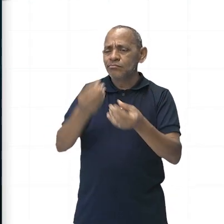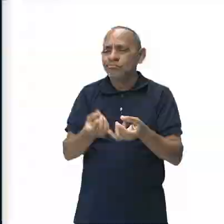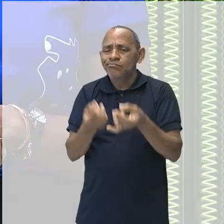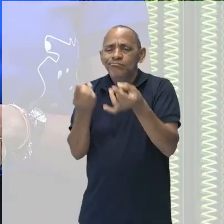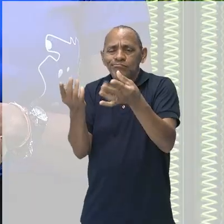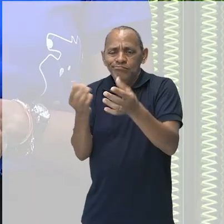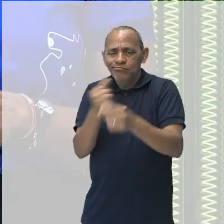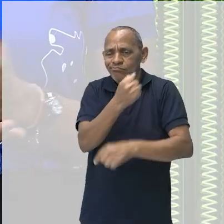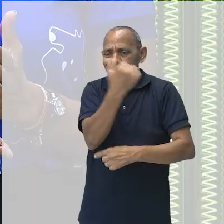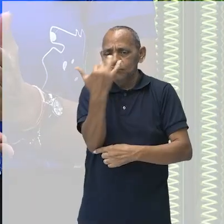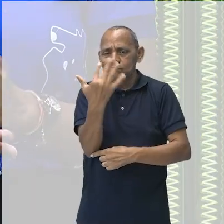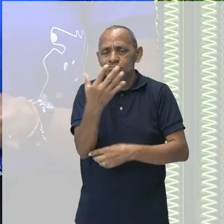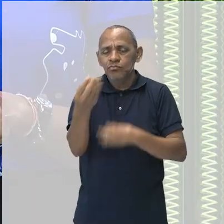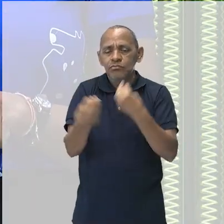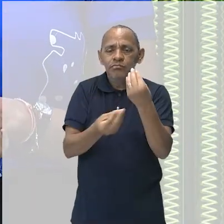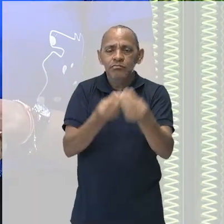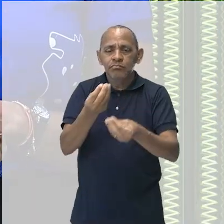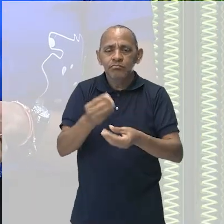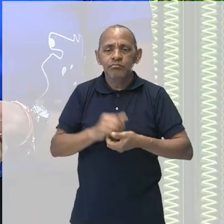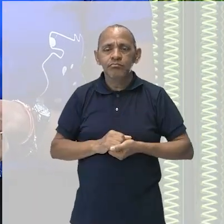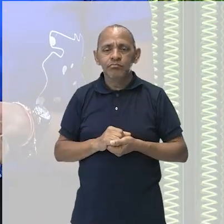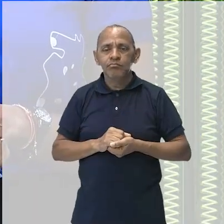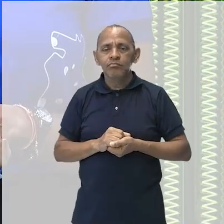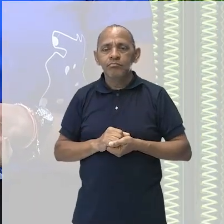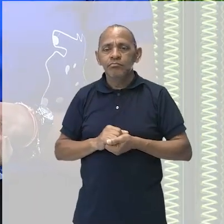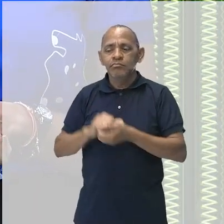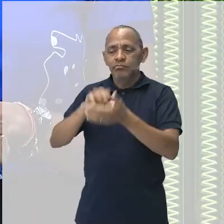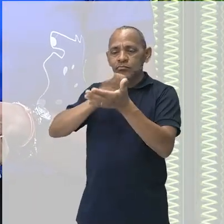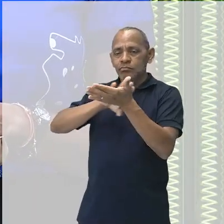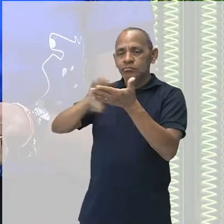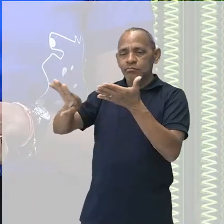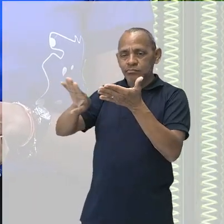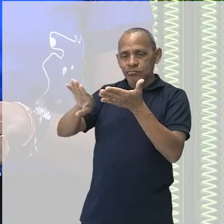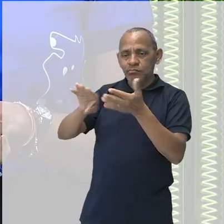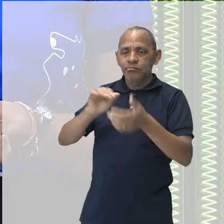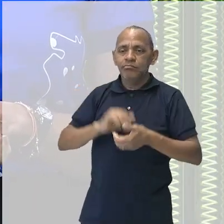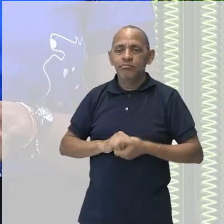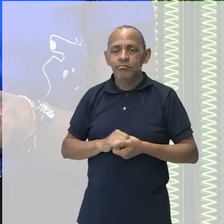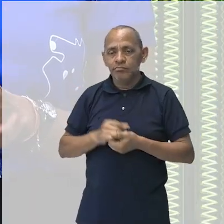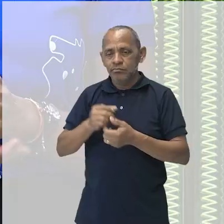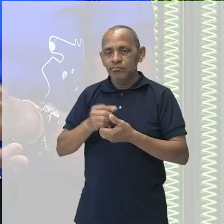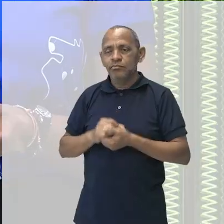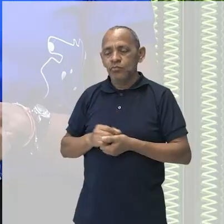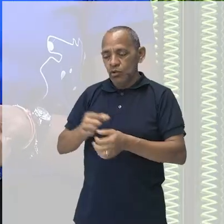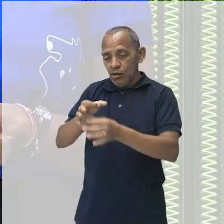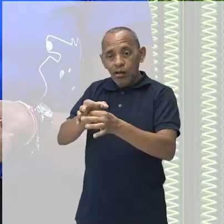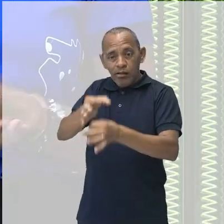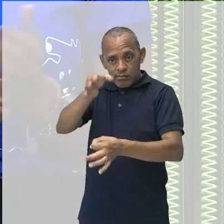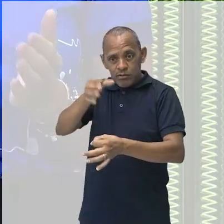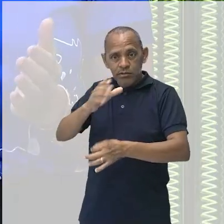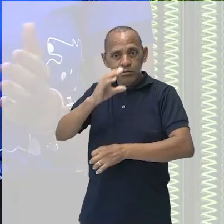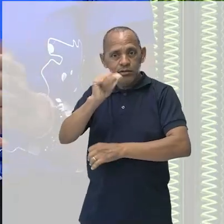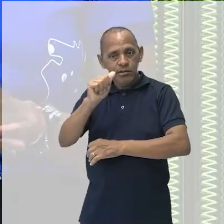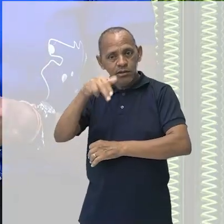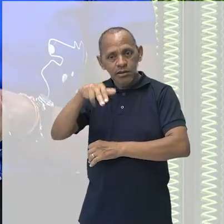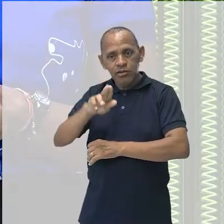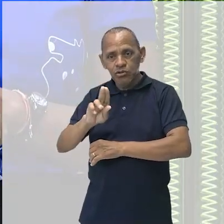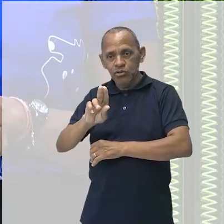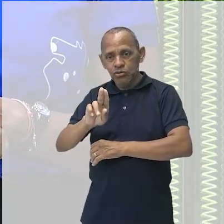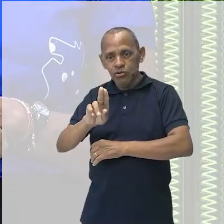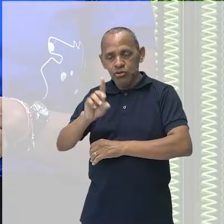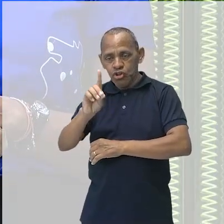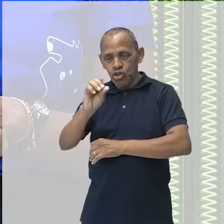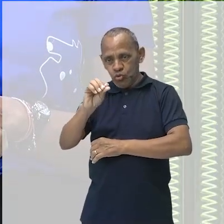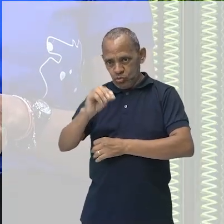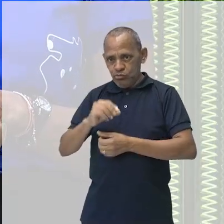na natureza? Recusar um canudo de plástico faz diferença, como vamos na lanchonete,